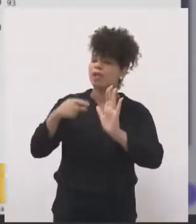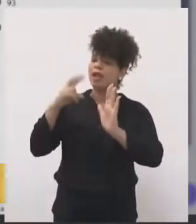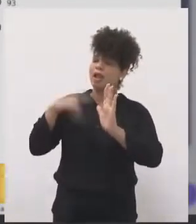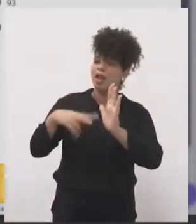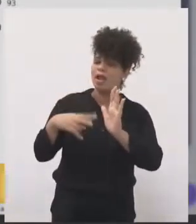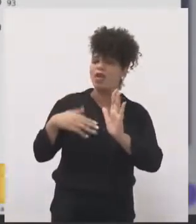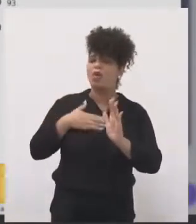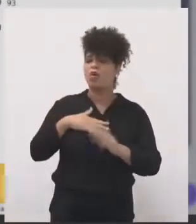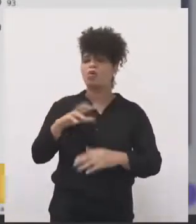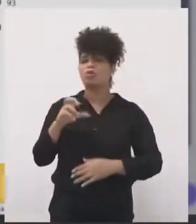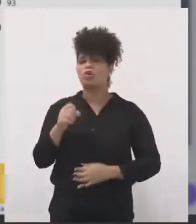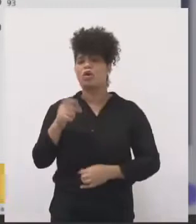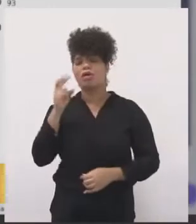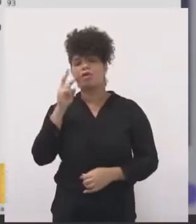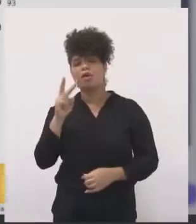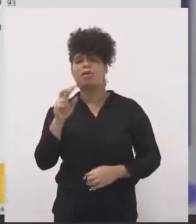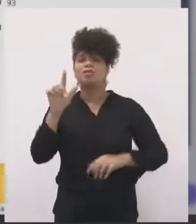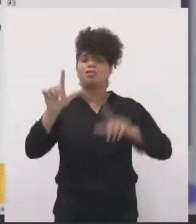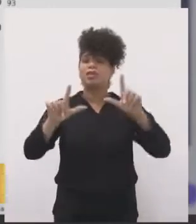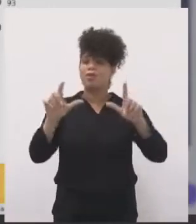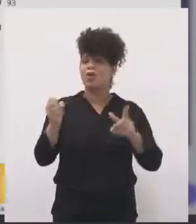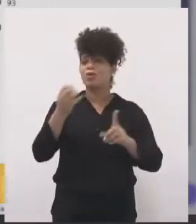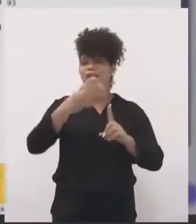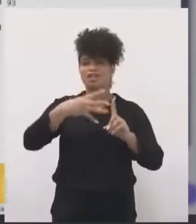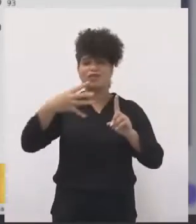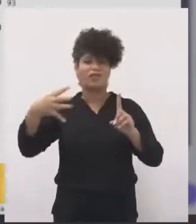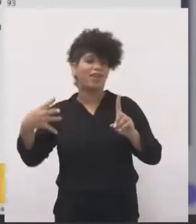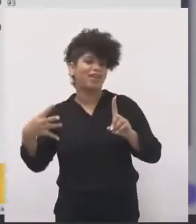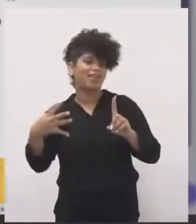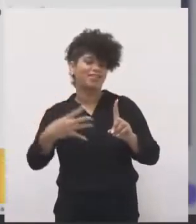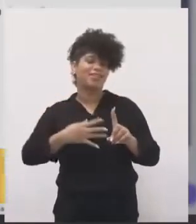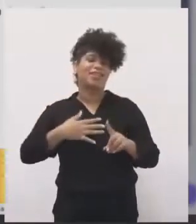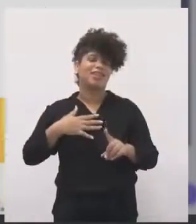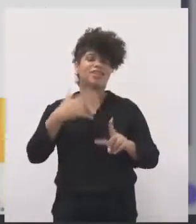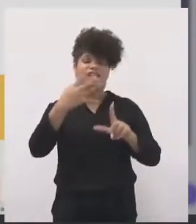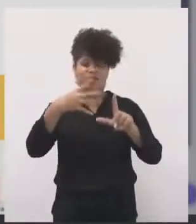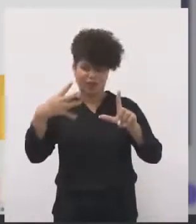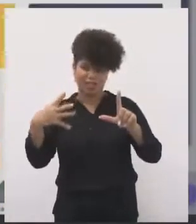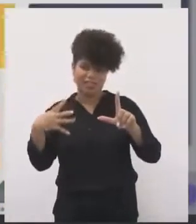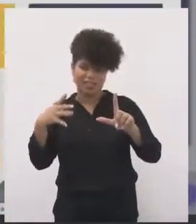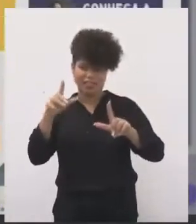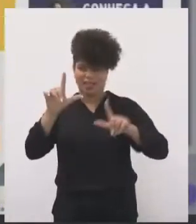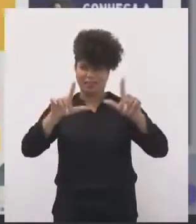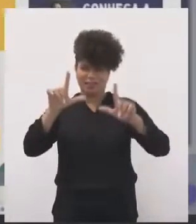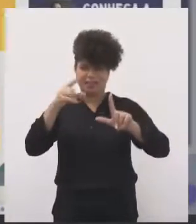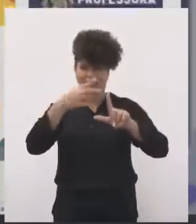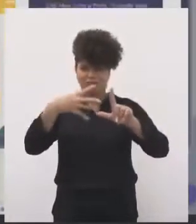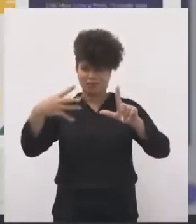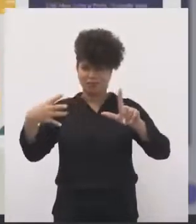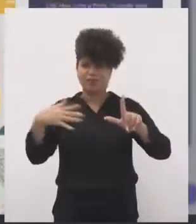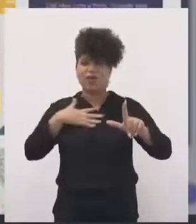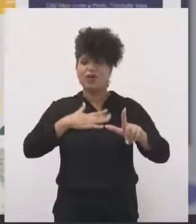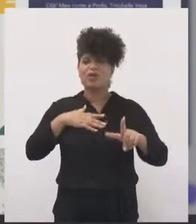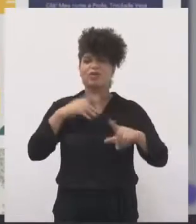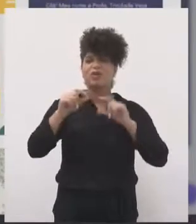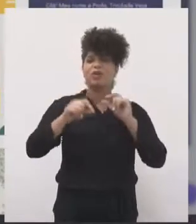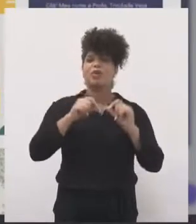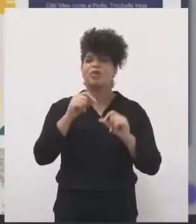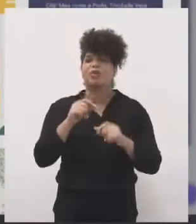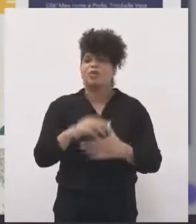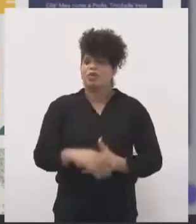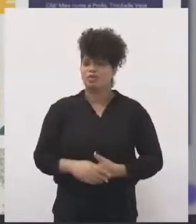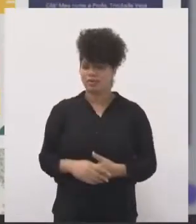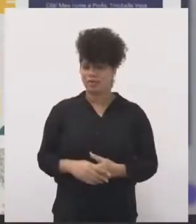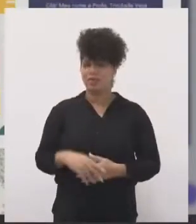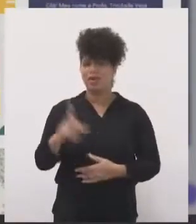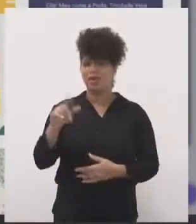se ele gosta de ver televisão ou Netflix. Então, é uma forma de criar um certo elo,